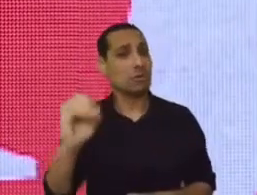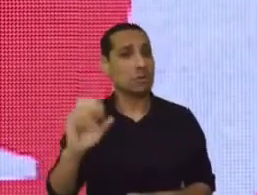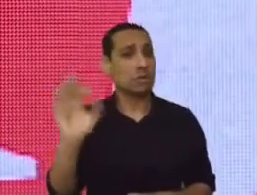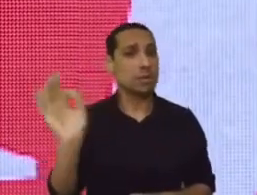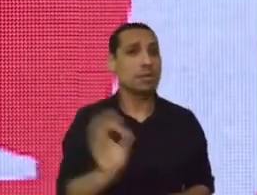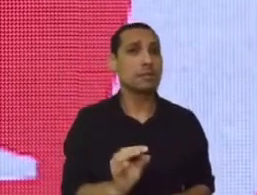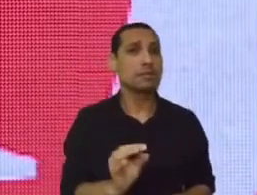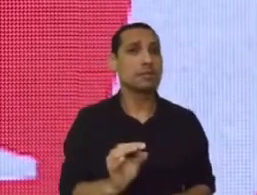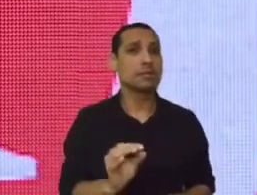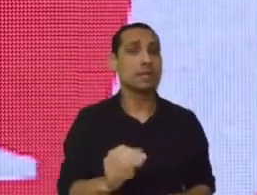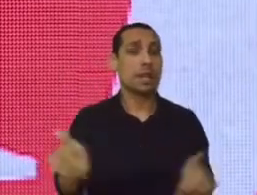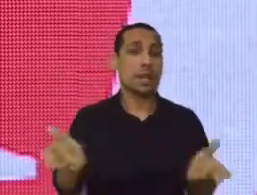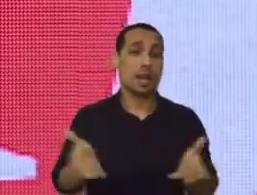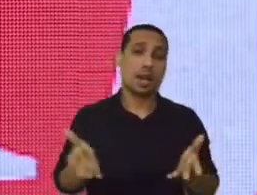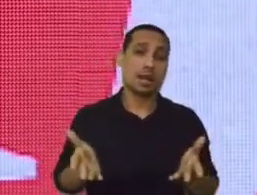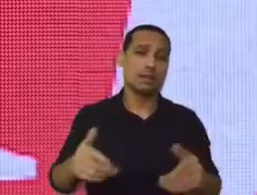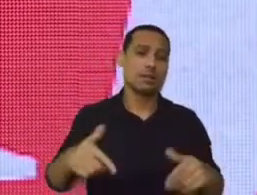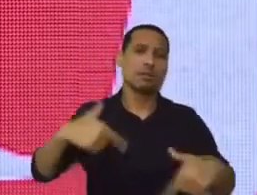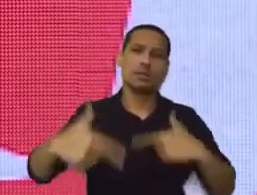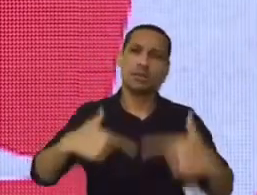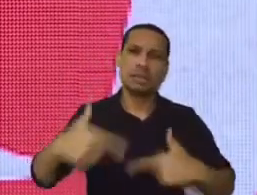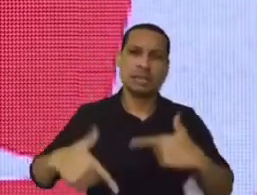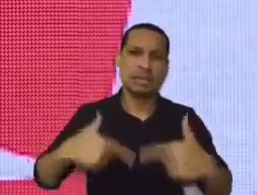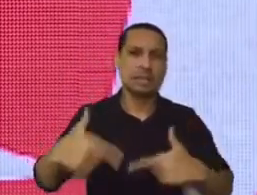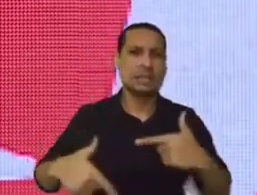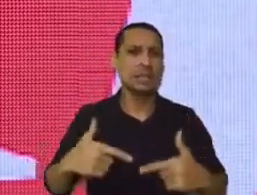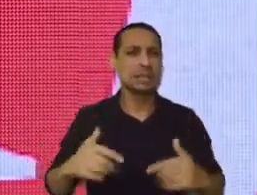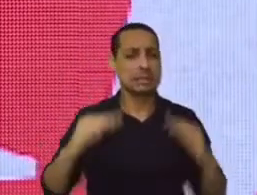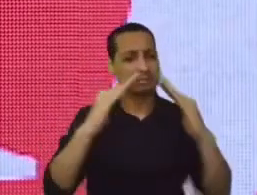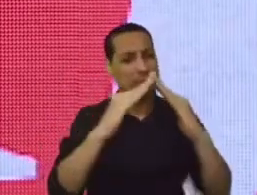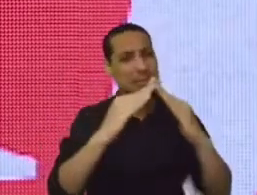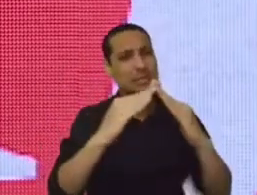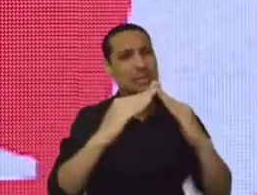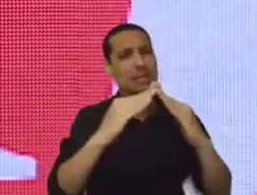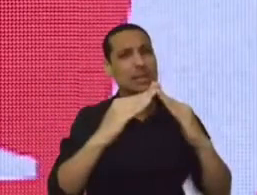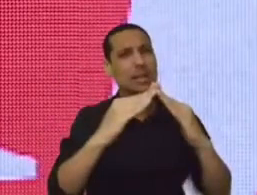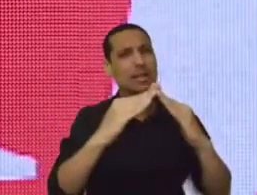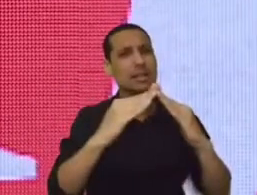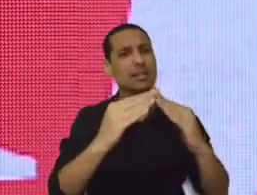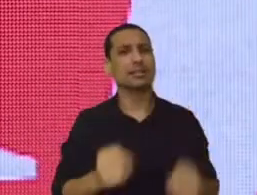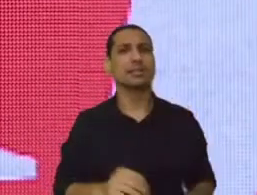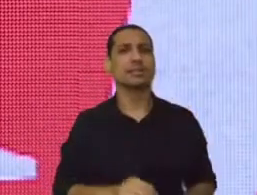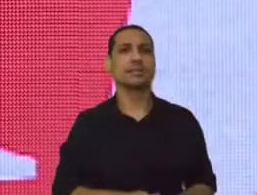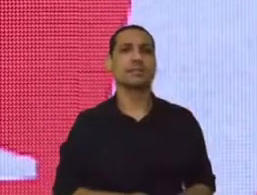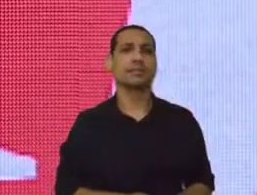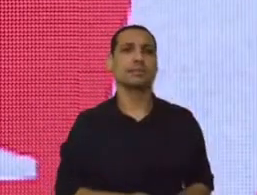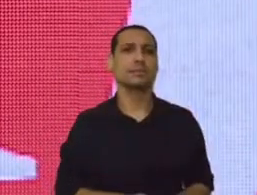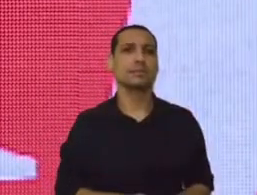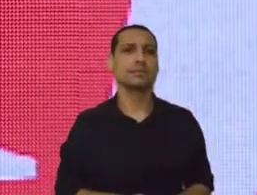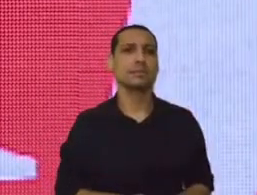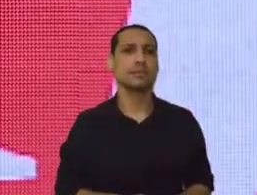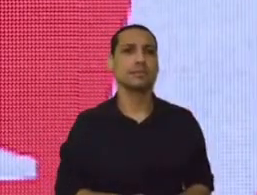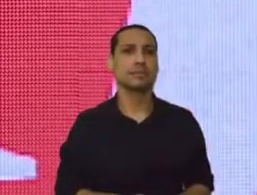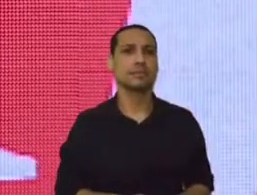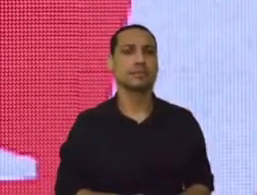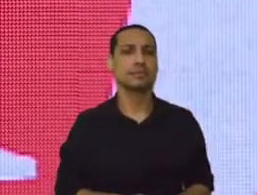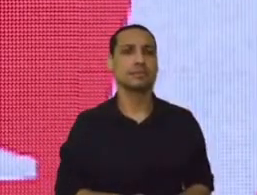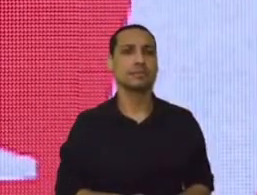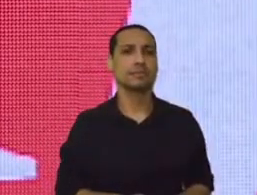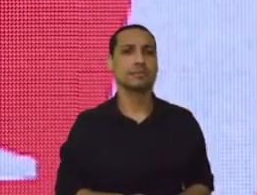mais o escritório, não é mais a fábrica, passou a ser o seu lar, passou a ser a sua casa. Isso não é uma transformação